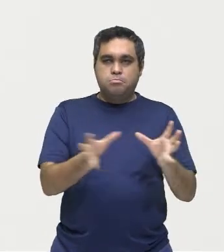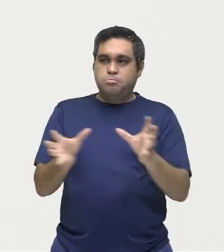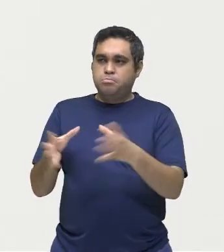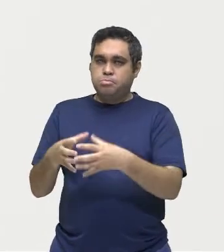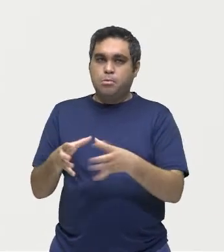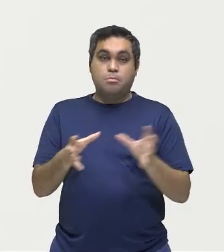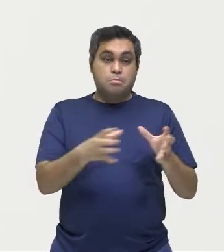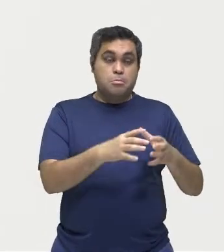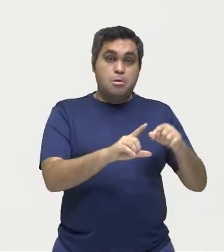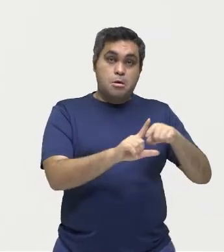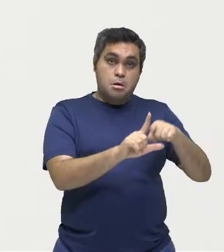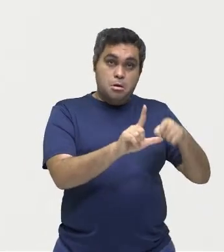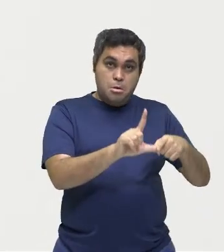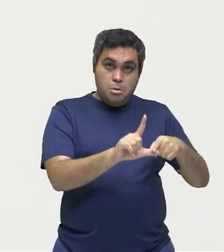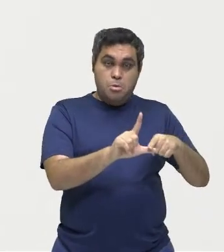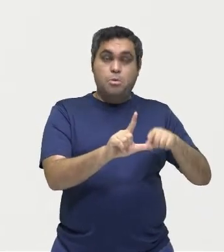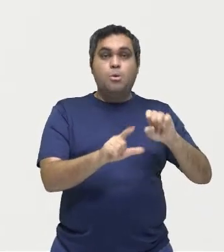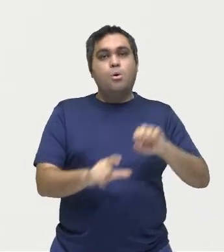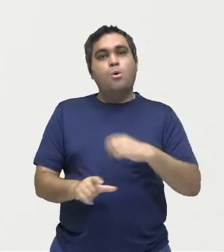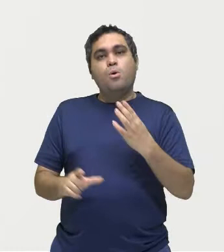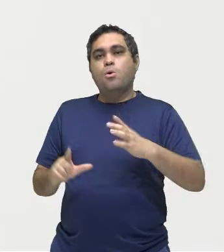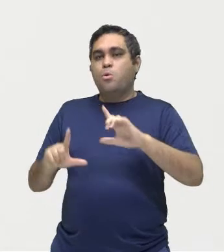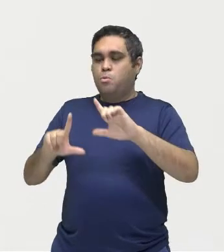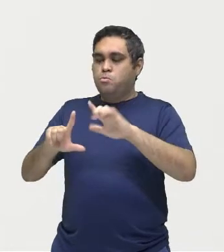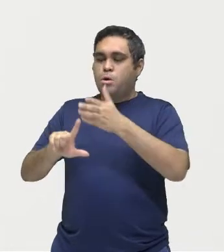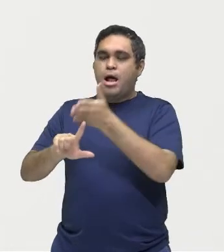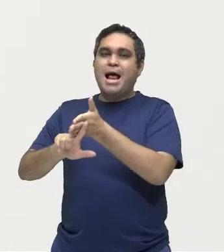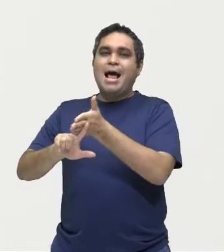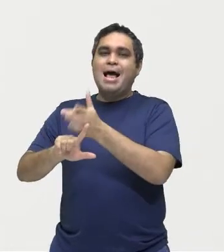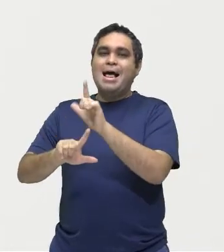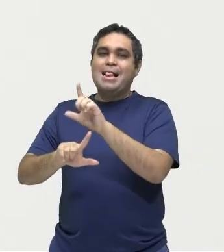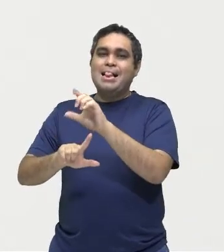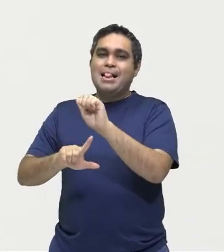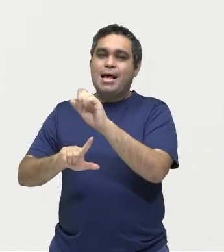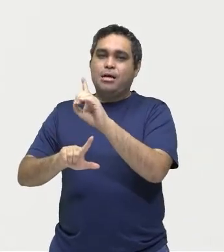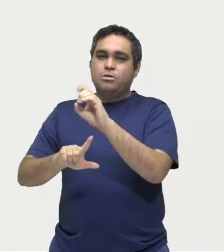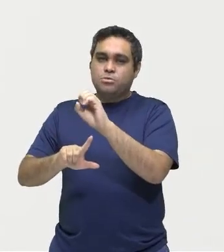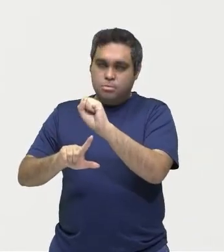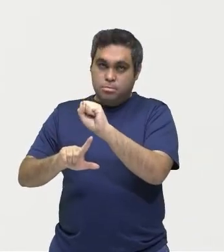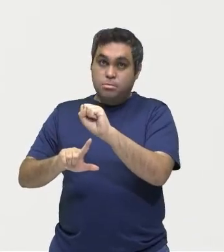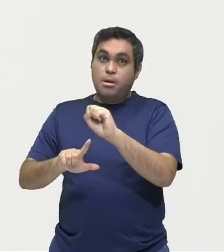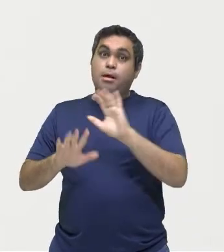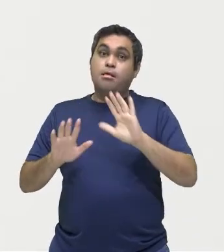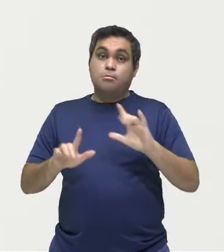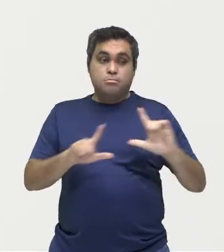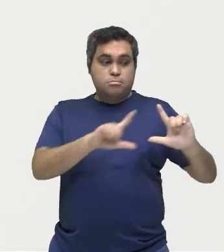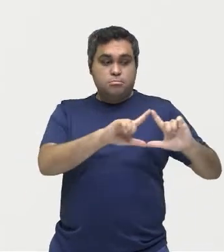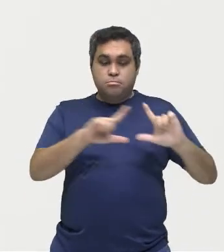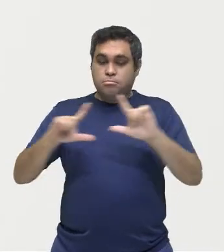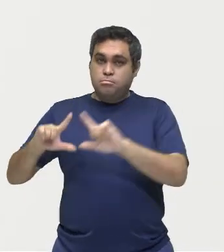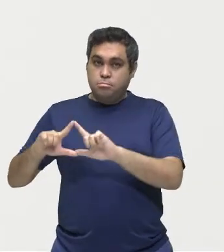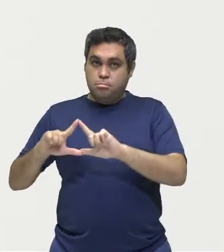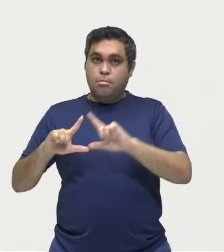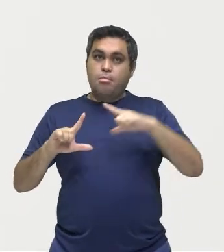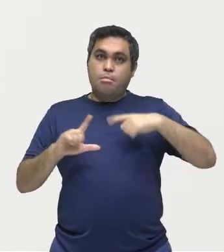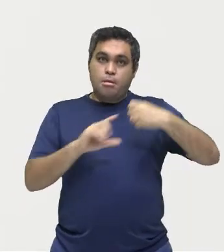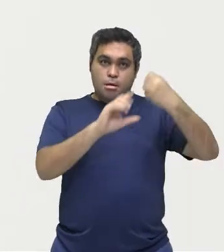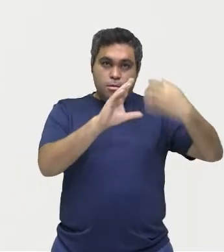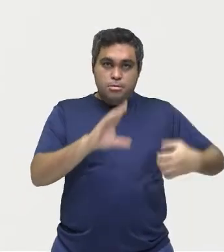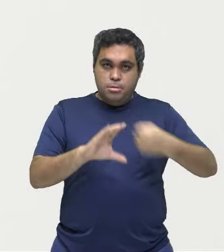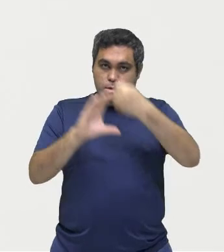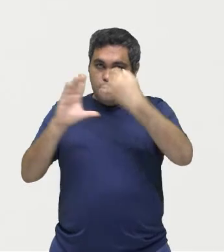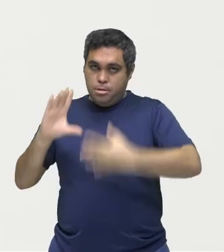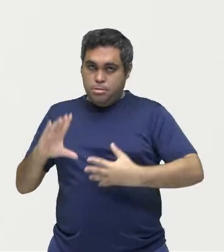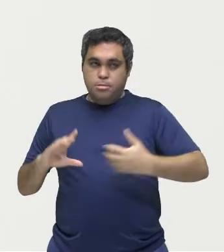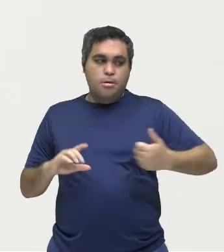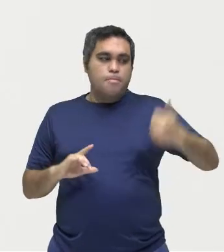com relação aos seus lados. Dois triângulos colocados lado a lado possuem as seguintes características. O primeiro possui